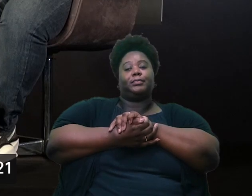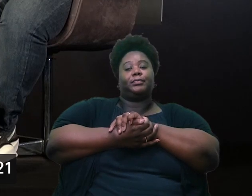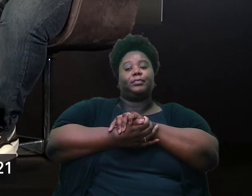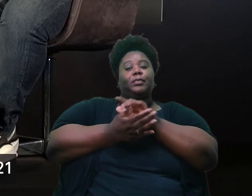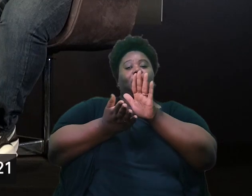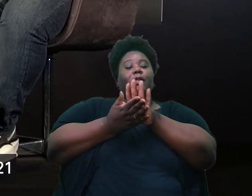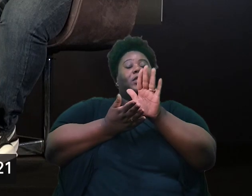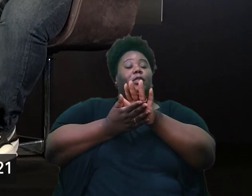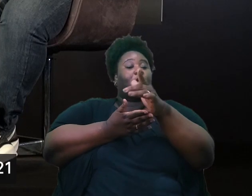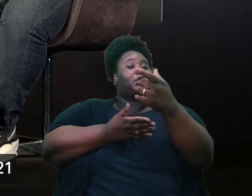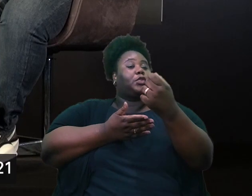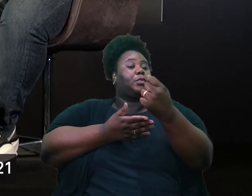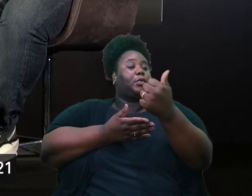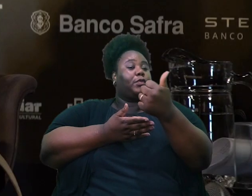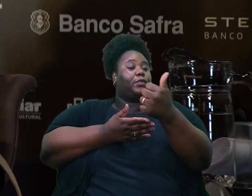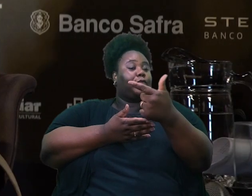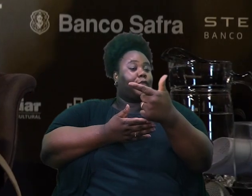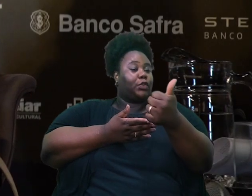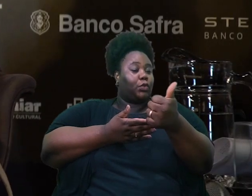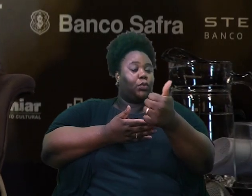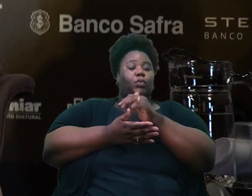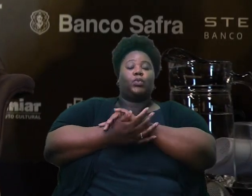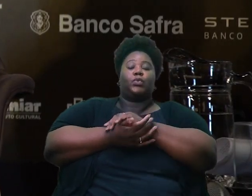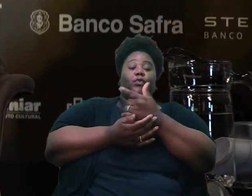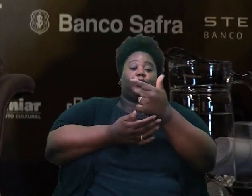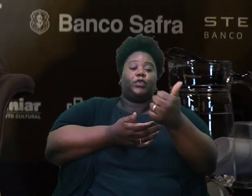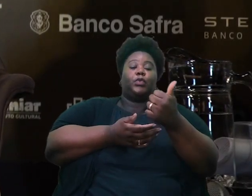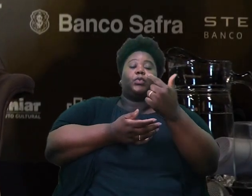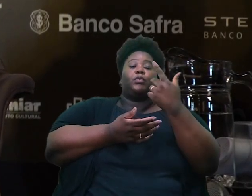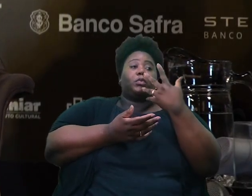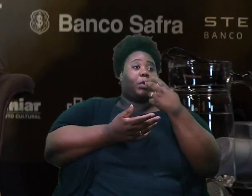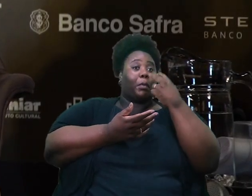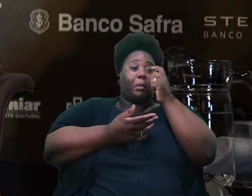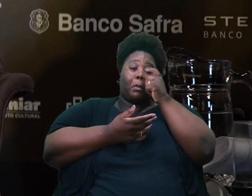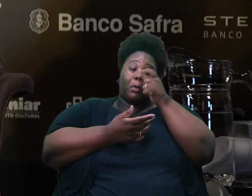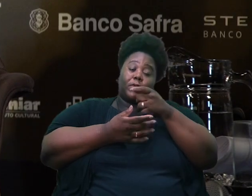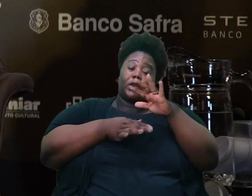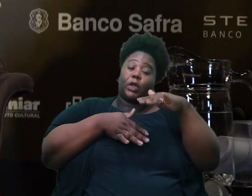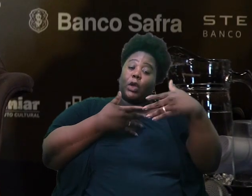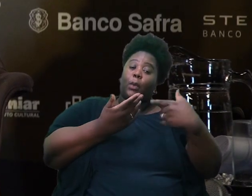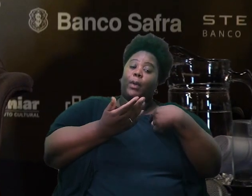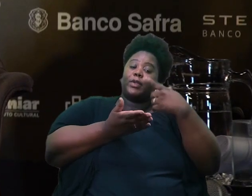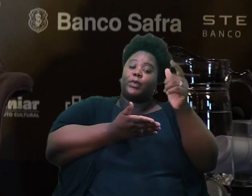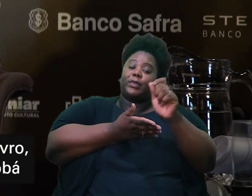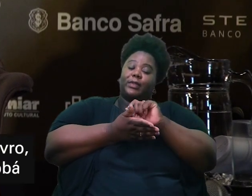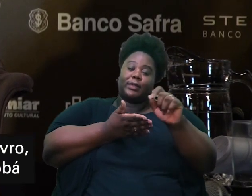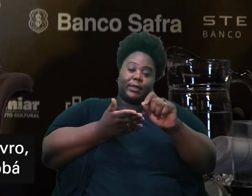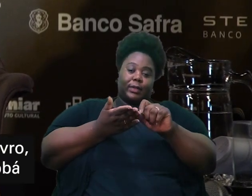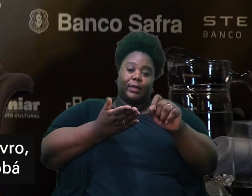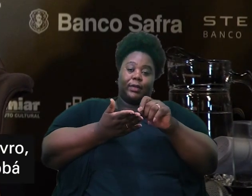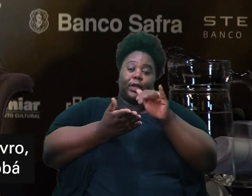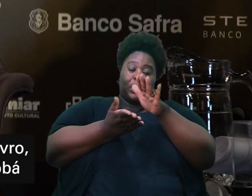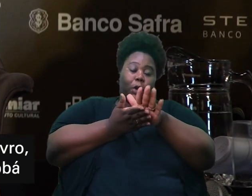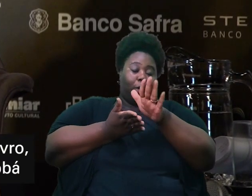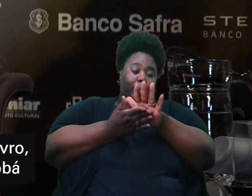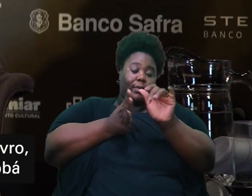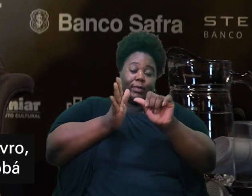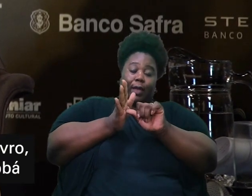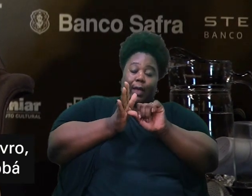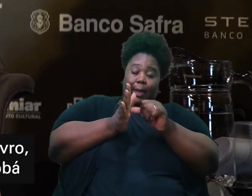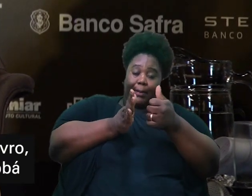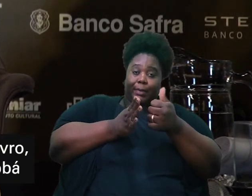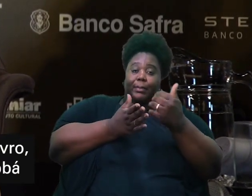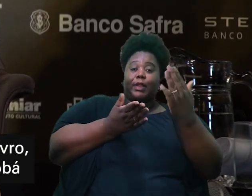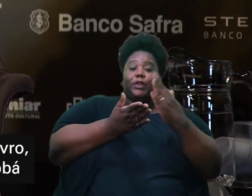em 2021. E foi muito interessante, porque quando eu publiquei a primeira versão